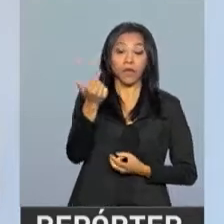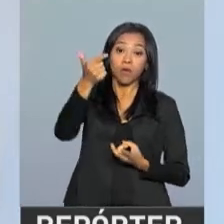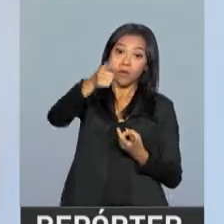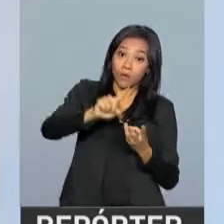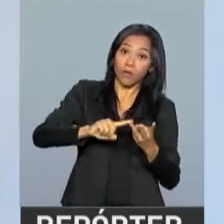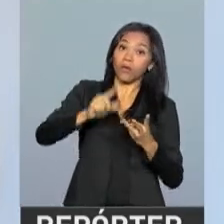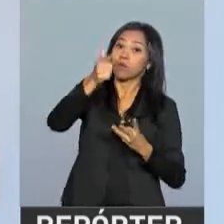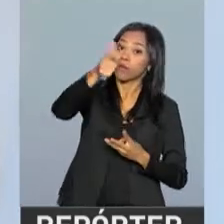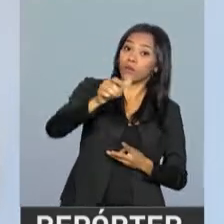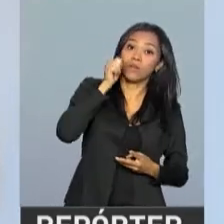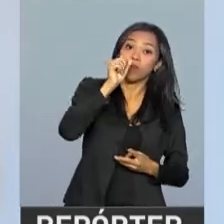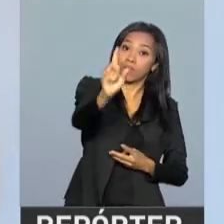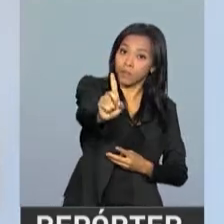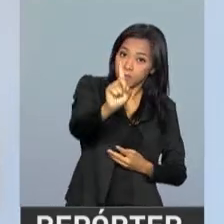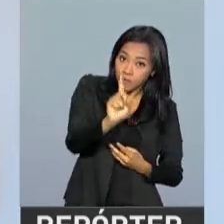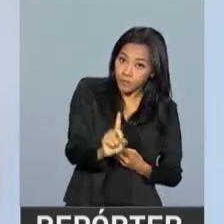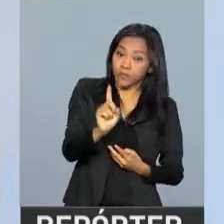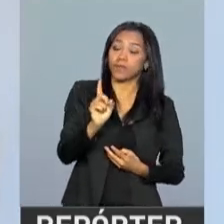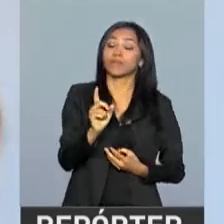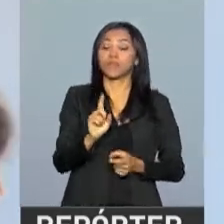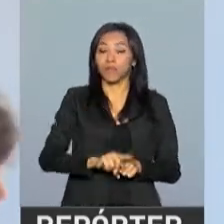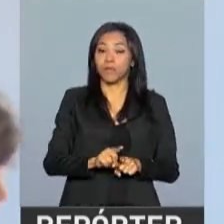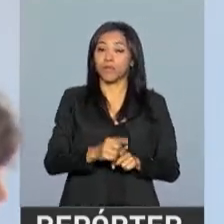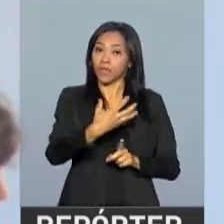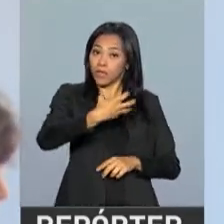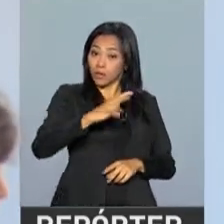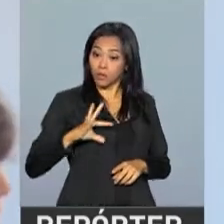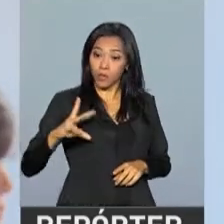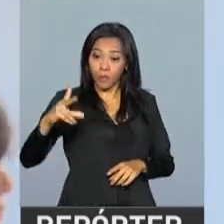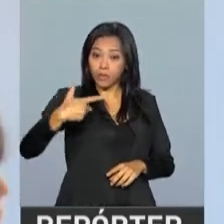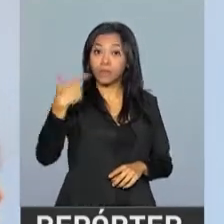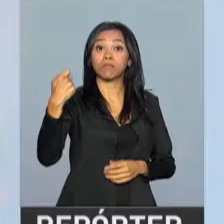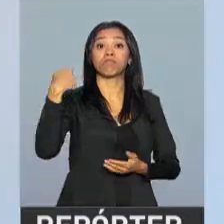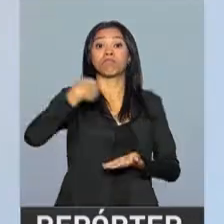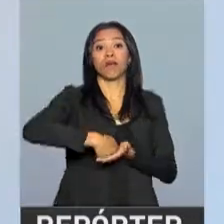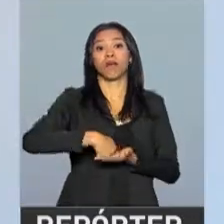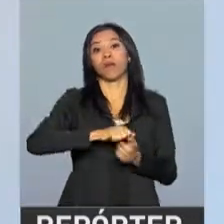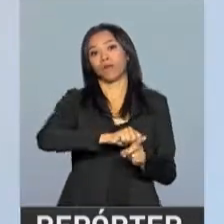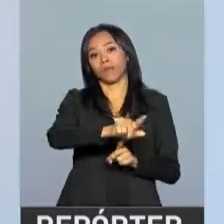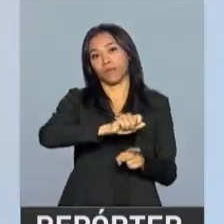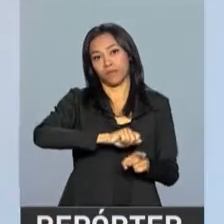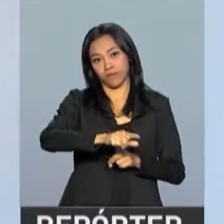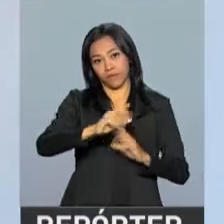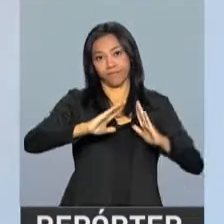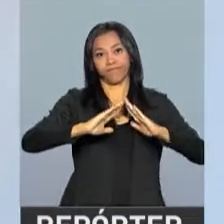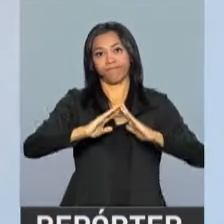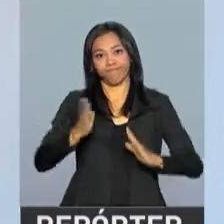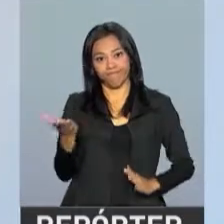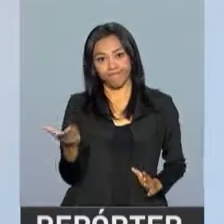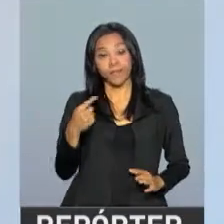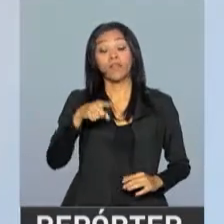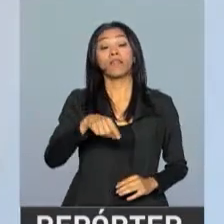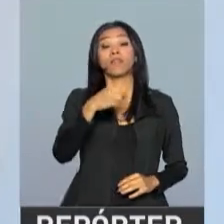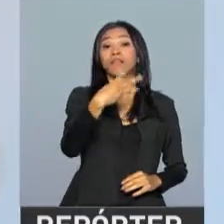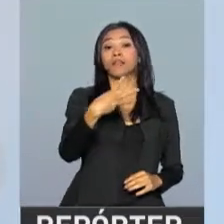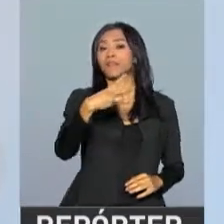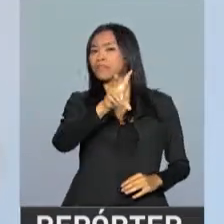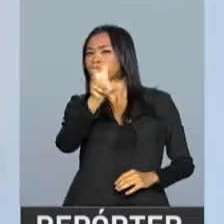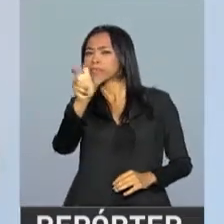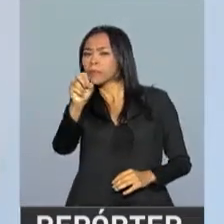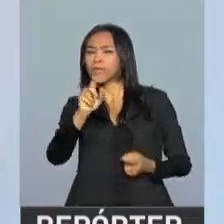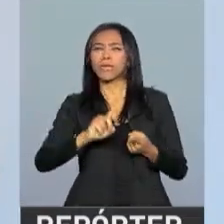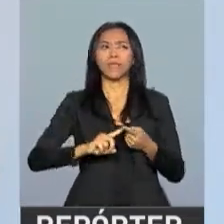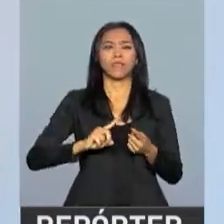rosângela que está ali todas pagam aluguel o aluguel que elas pagam aqui a 350